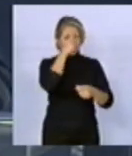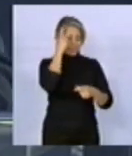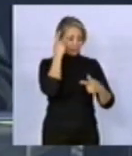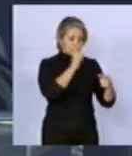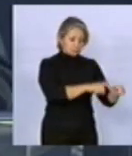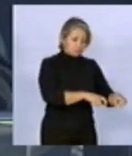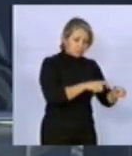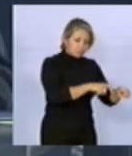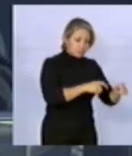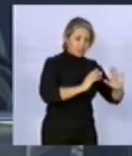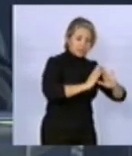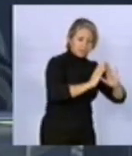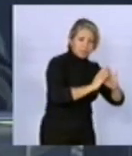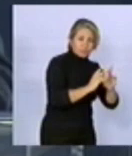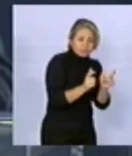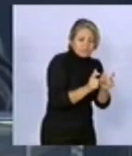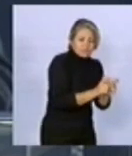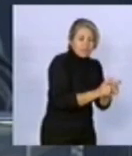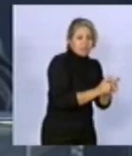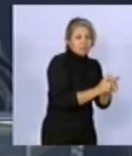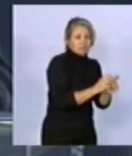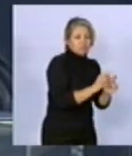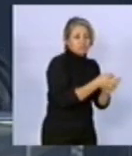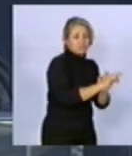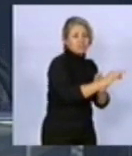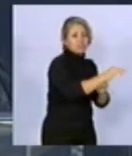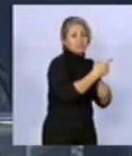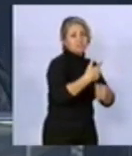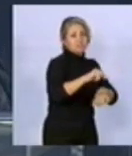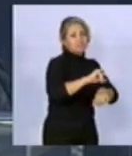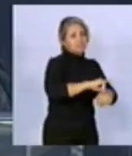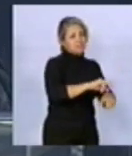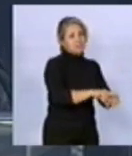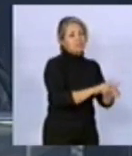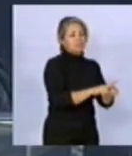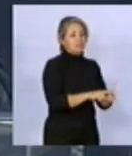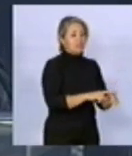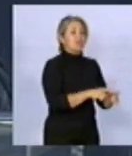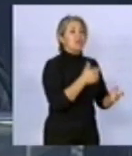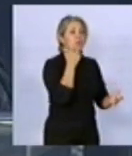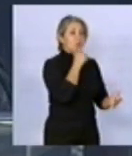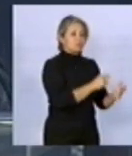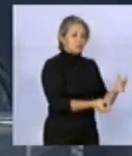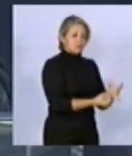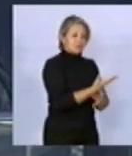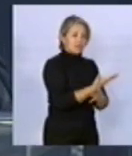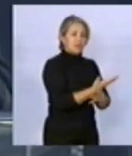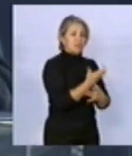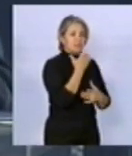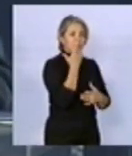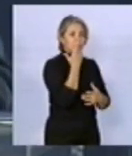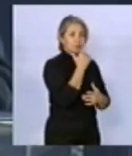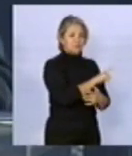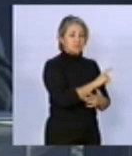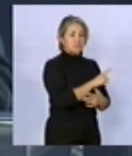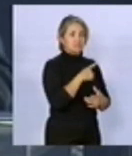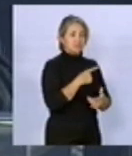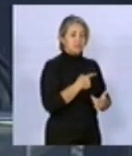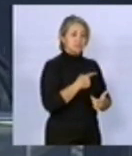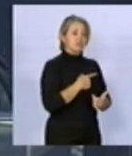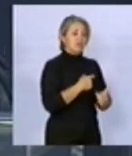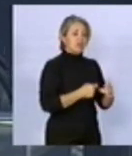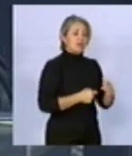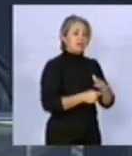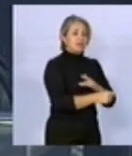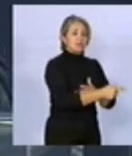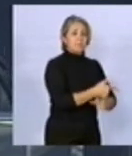que mora no interior fatura lá e gastar lá ele gera emprego do borracheiro entregador de pizza e